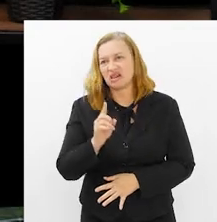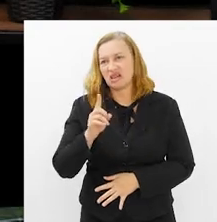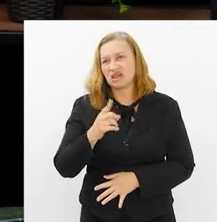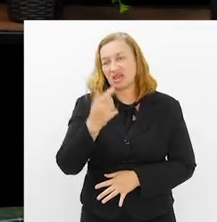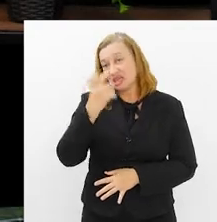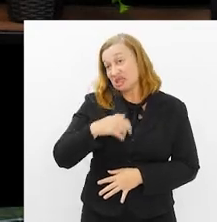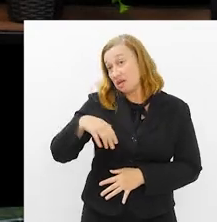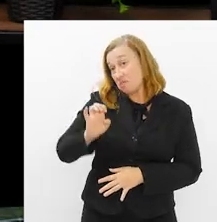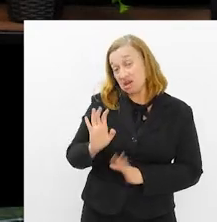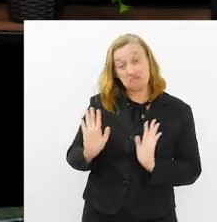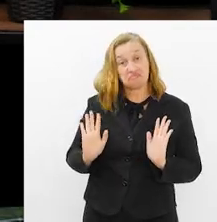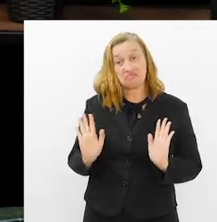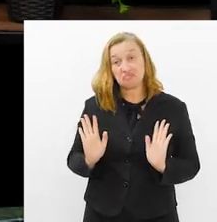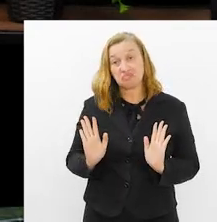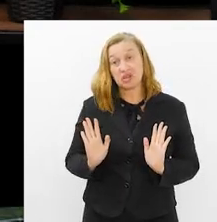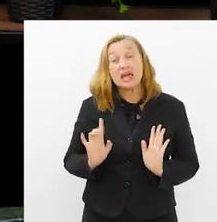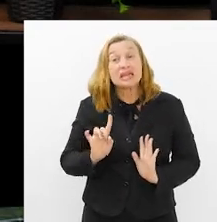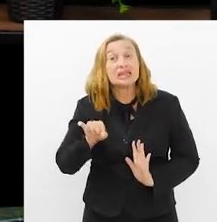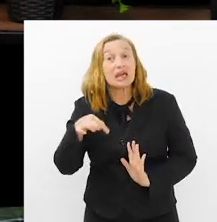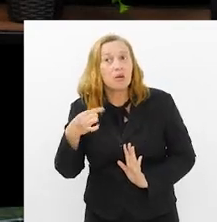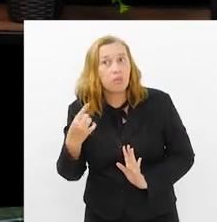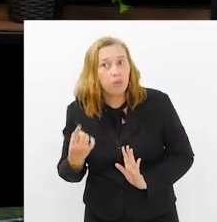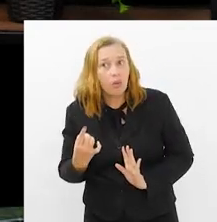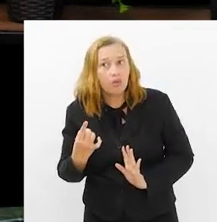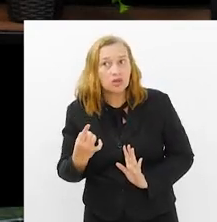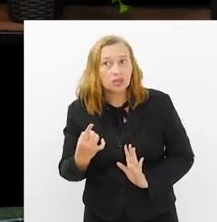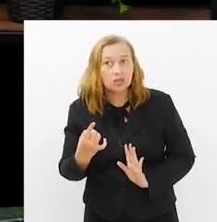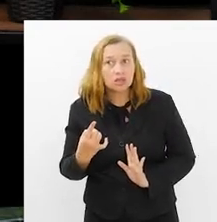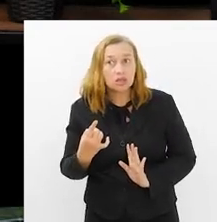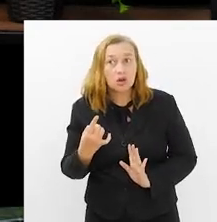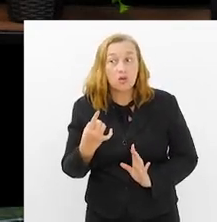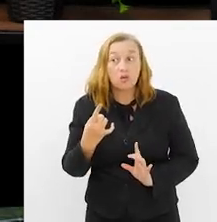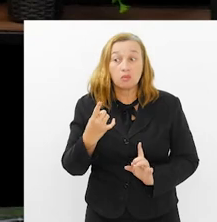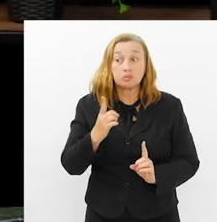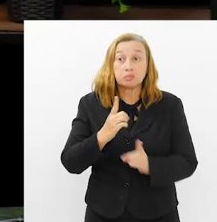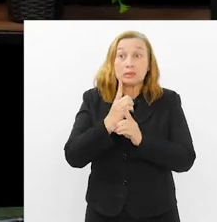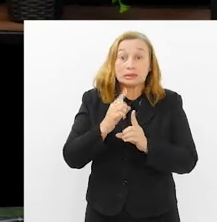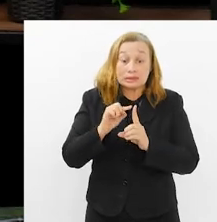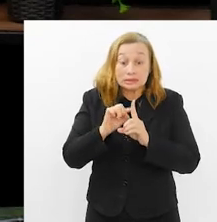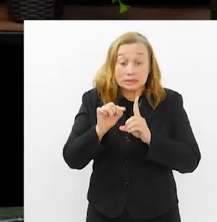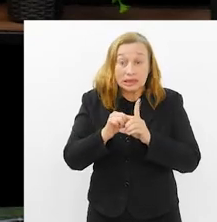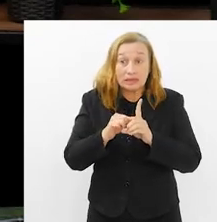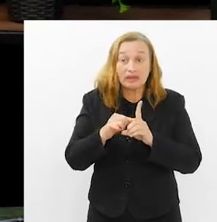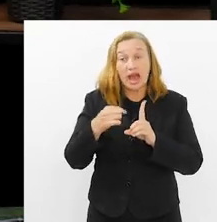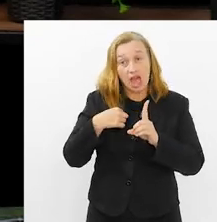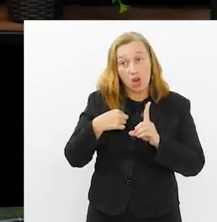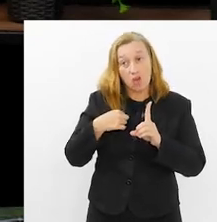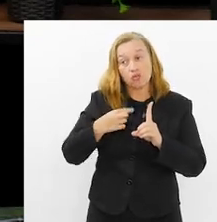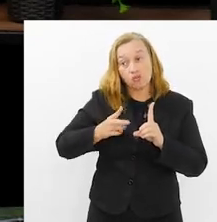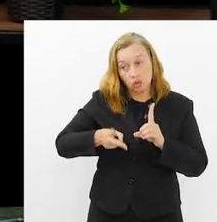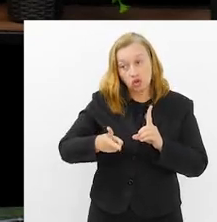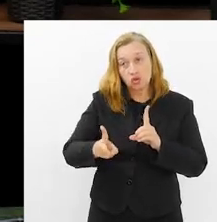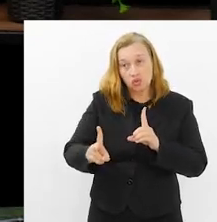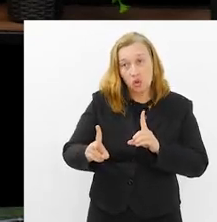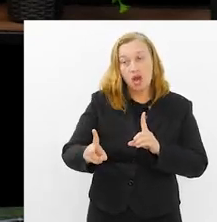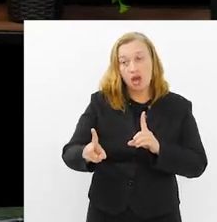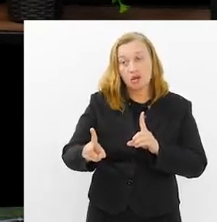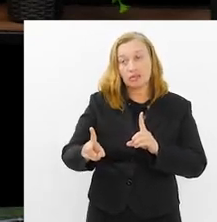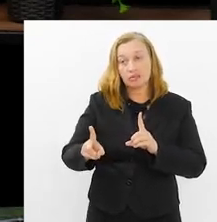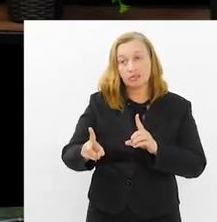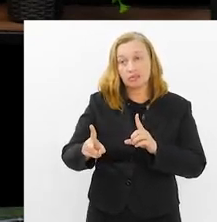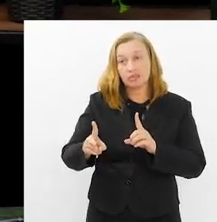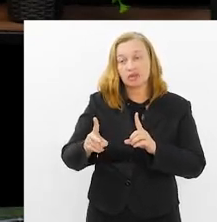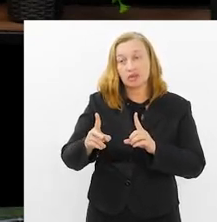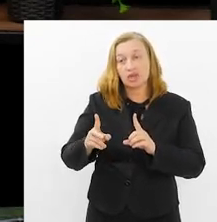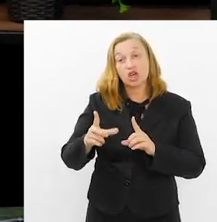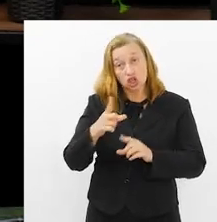que momento. Não. Nem que sim, nem que não. E depois que eu me descobri grávida, vou ter. Foi uma